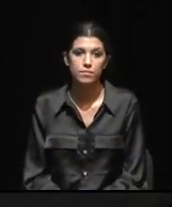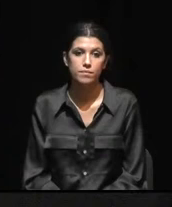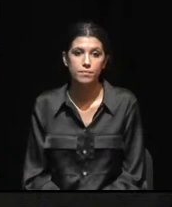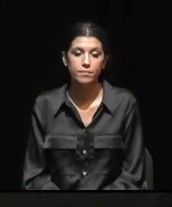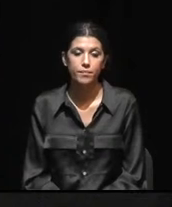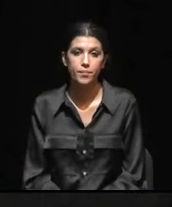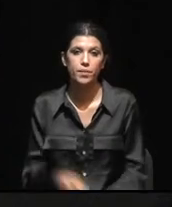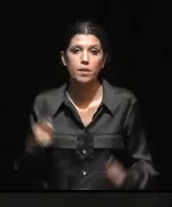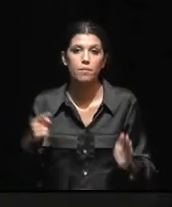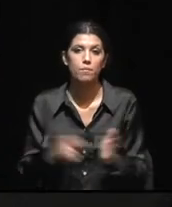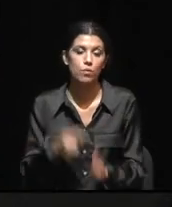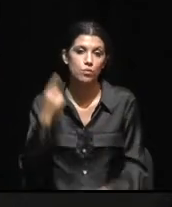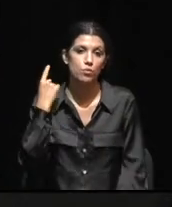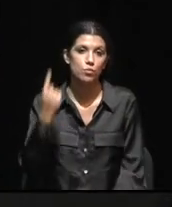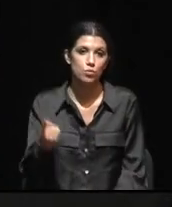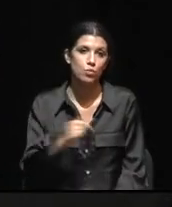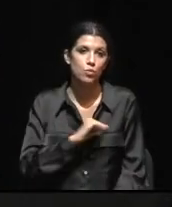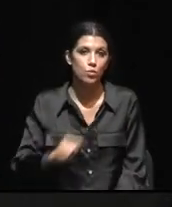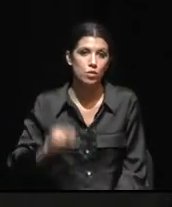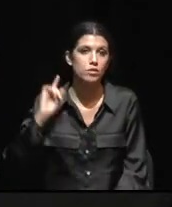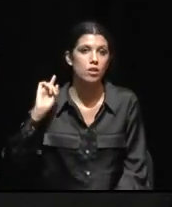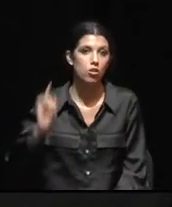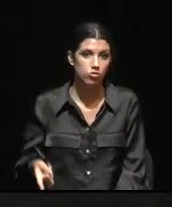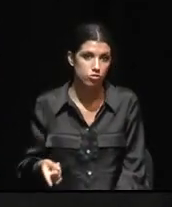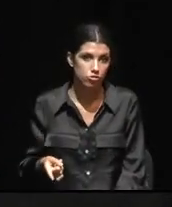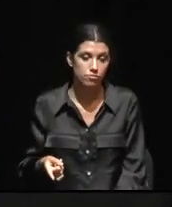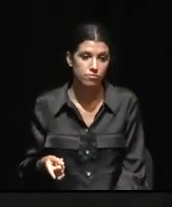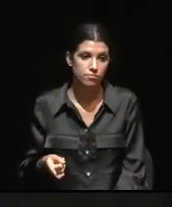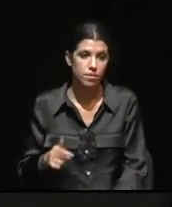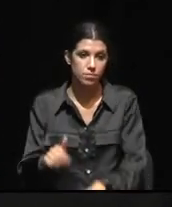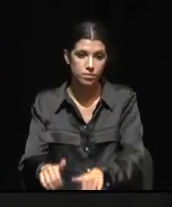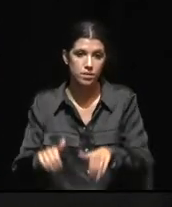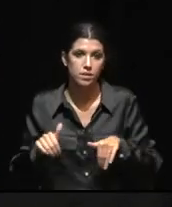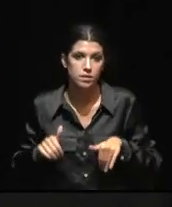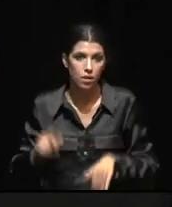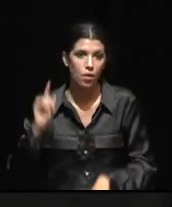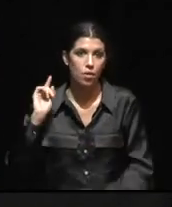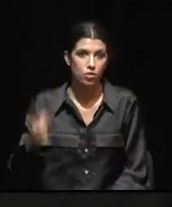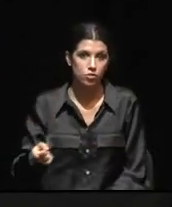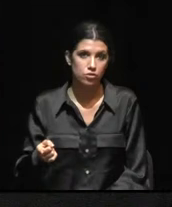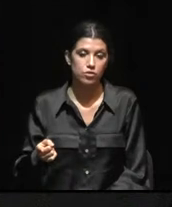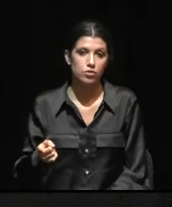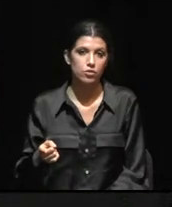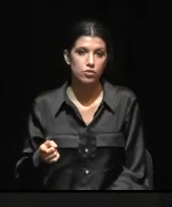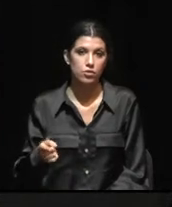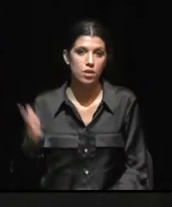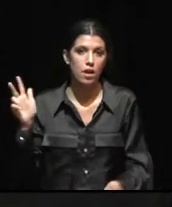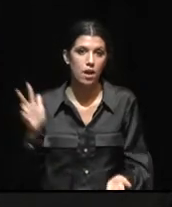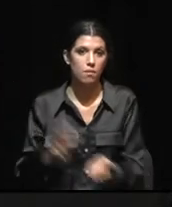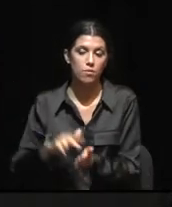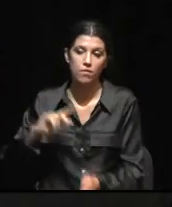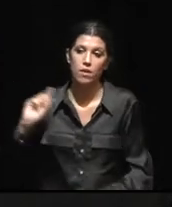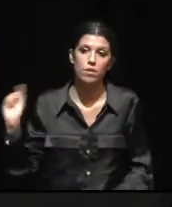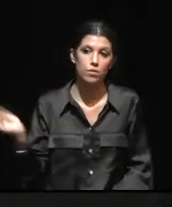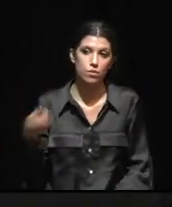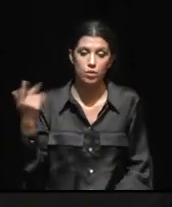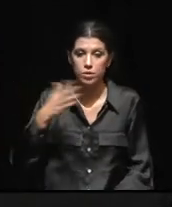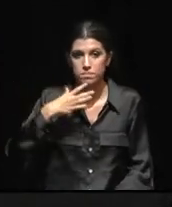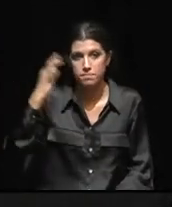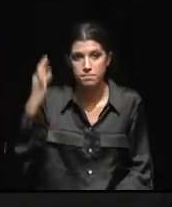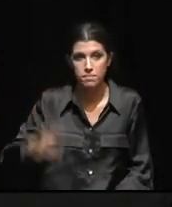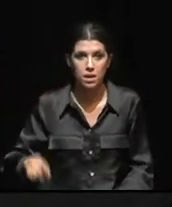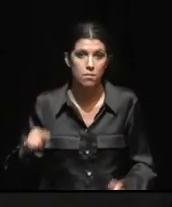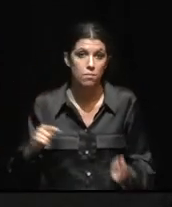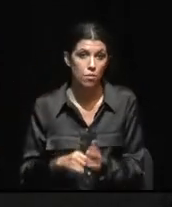pontos ponto umem Vota contra quem se abstém foi aprovado por unanimidade